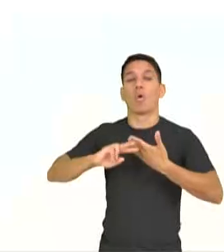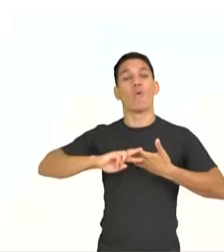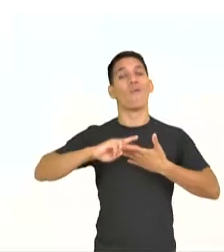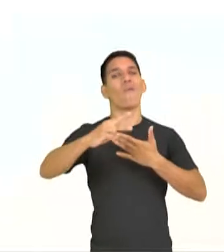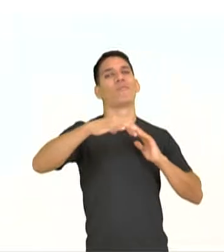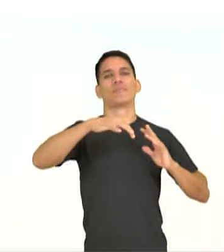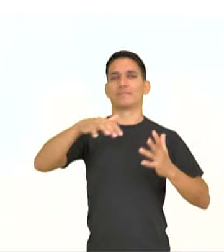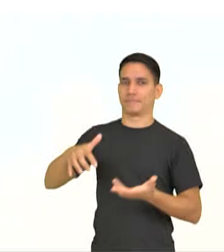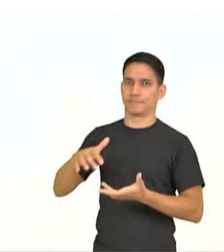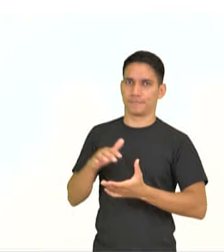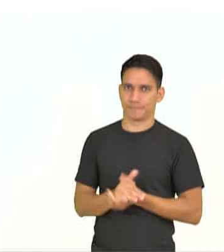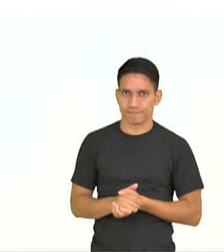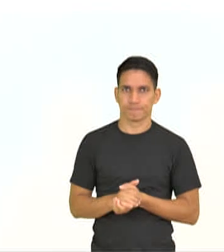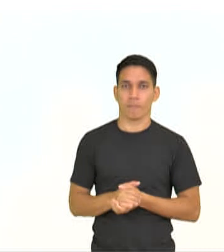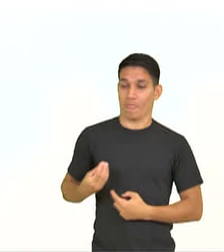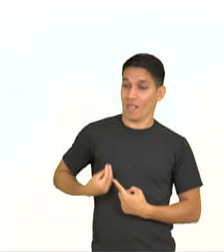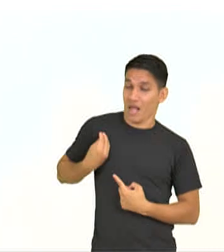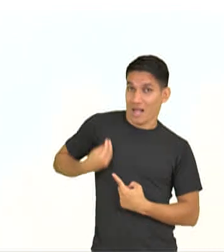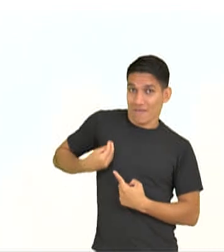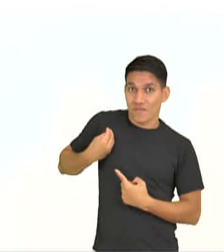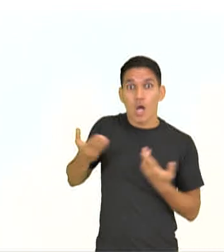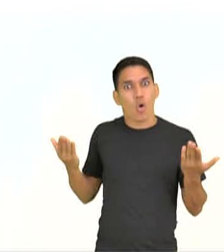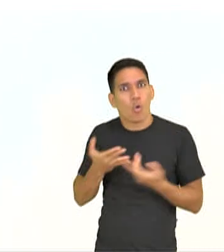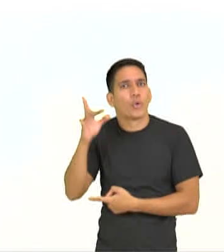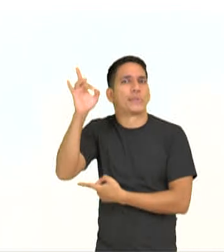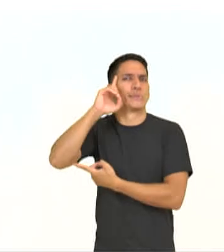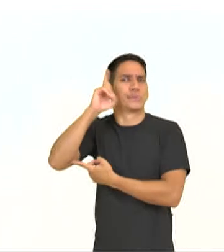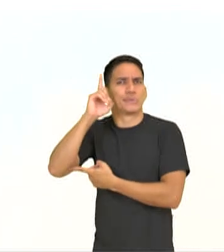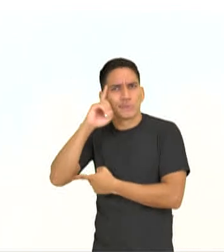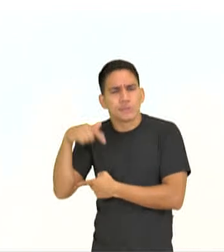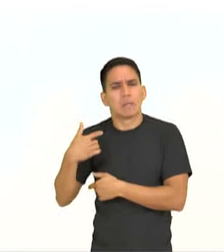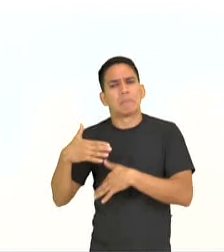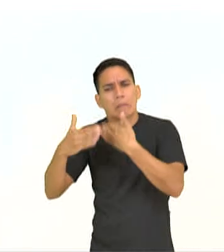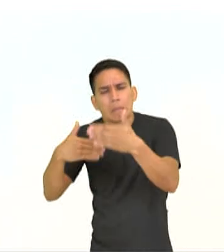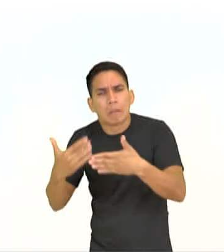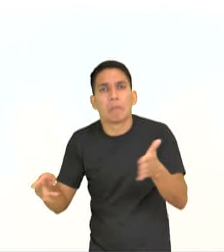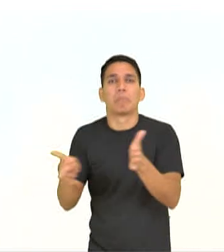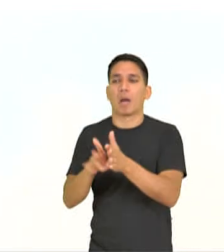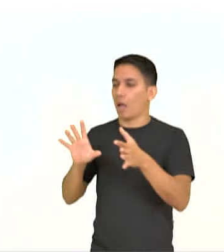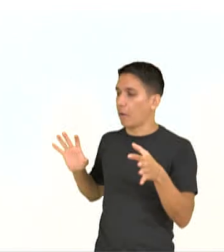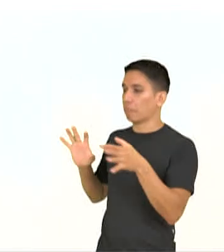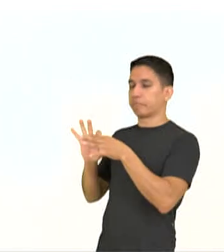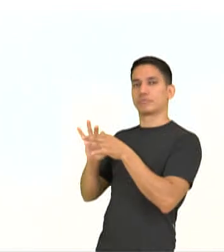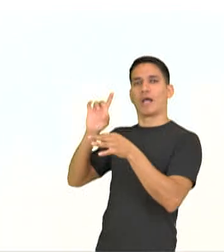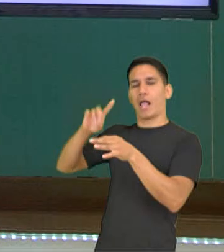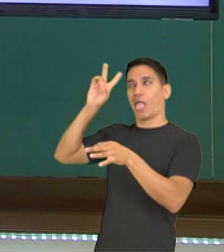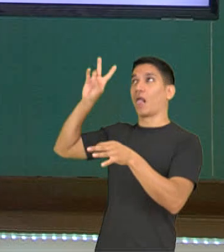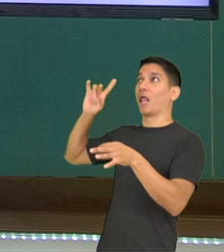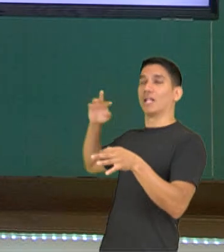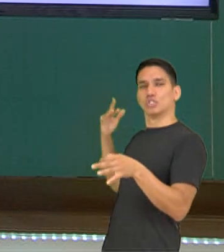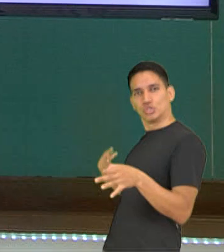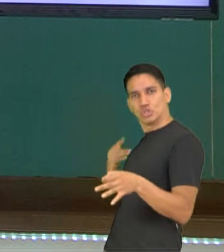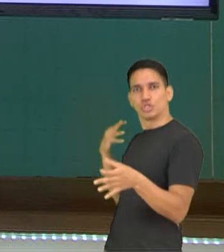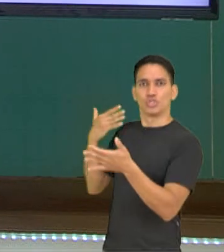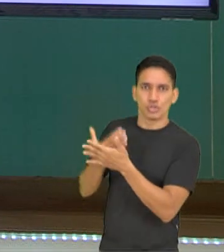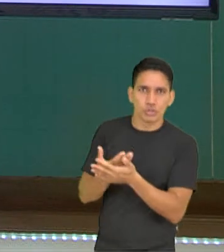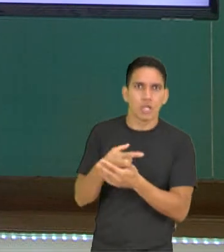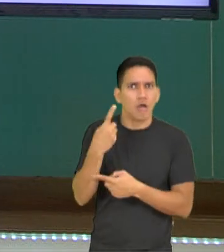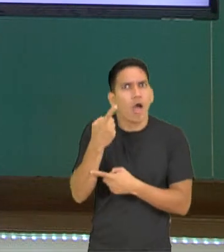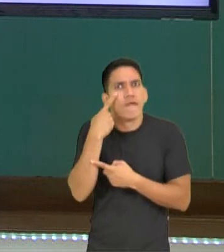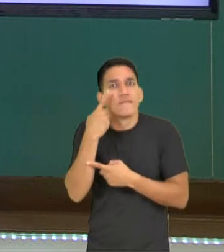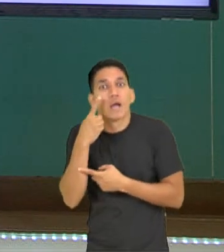A vida cotidiana que levamos hoje tem por base os eventos históricos que veremos a seguir. Através